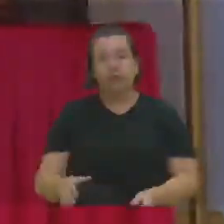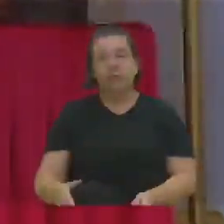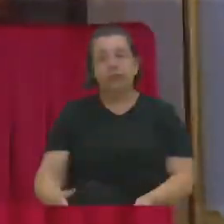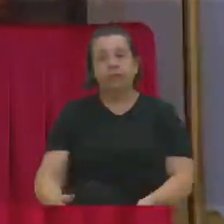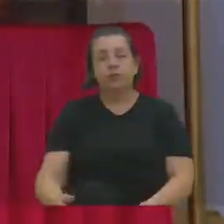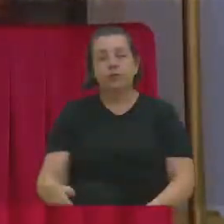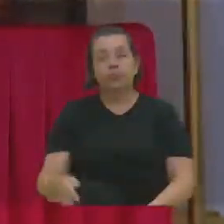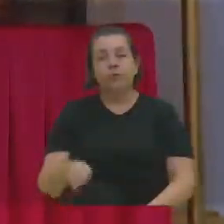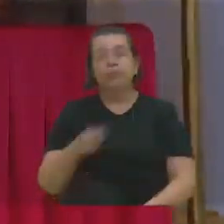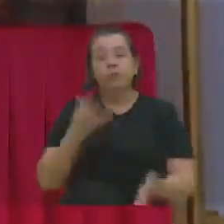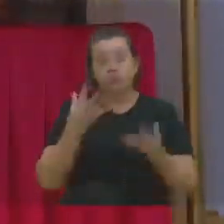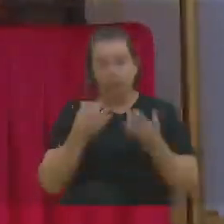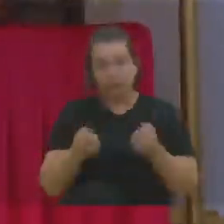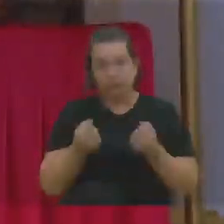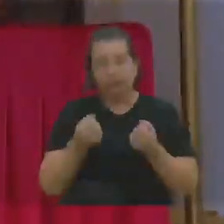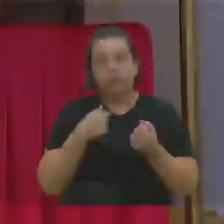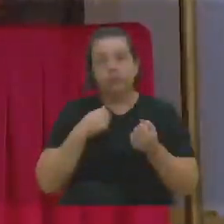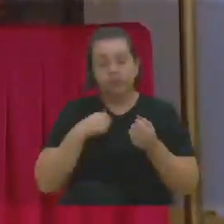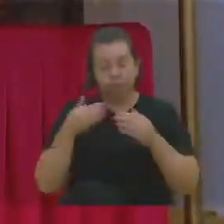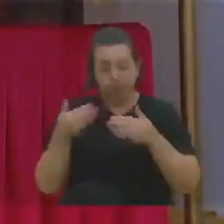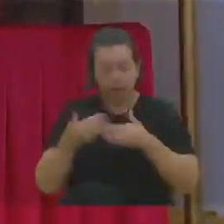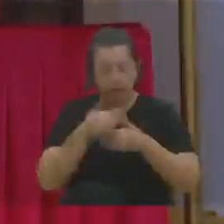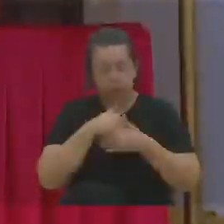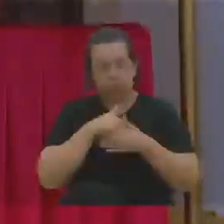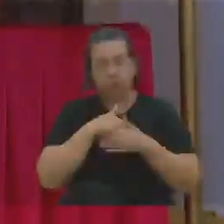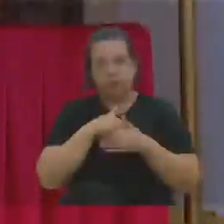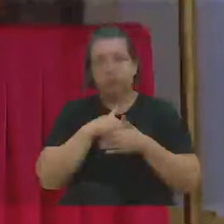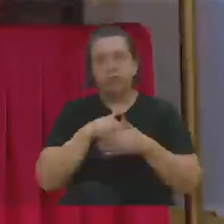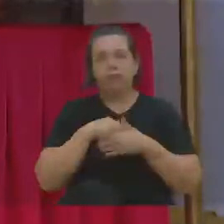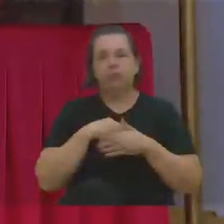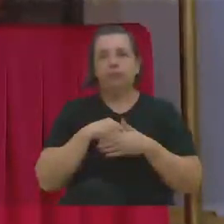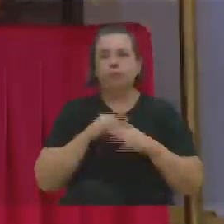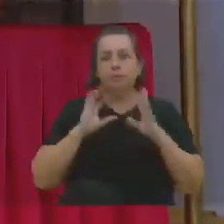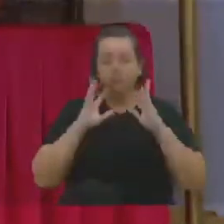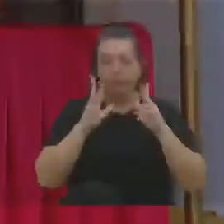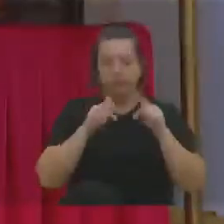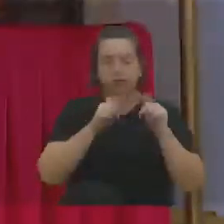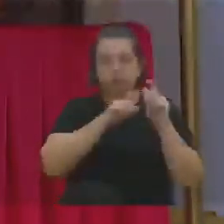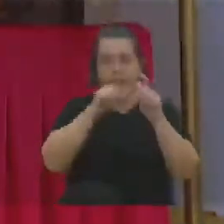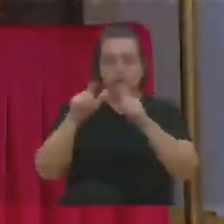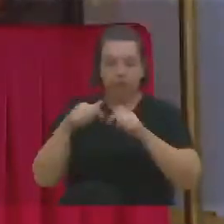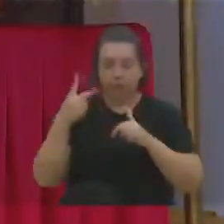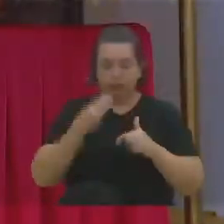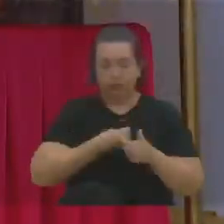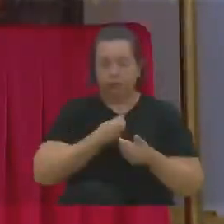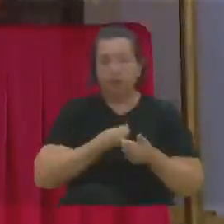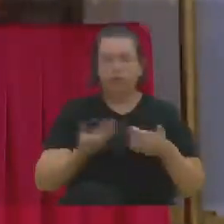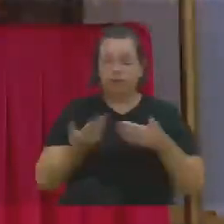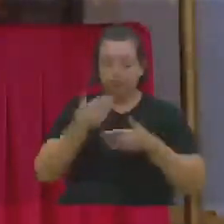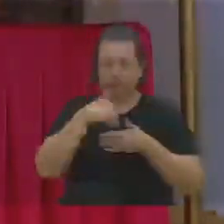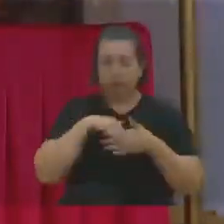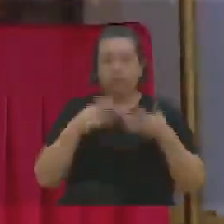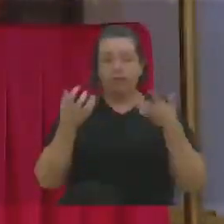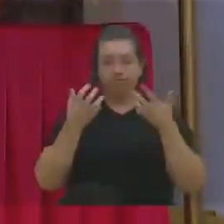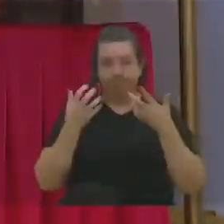deixe que eu entre, permeie todos os cômodos da sua vida,